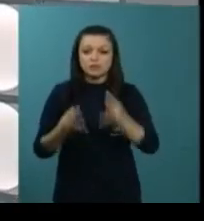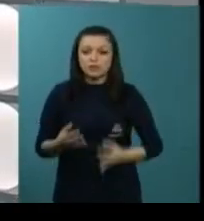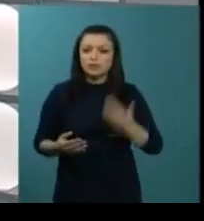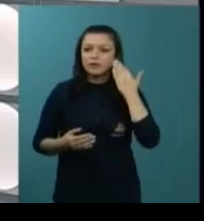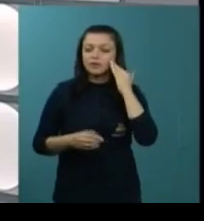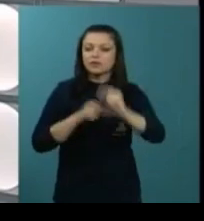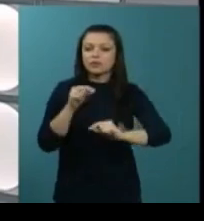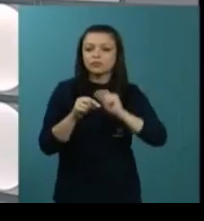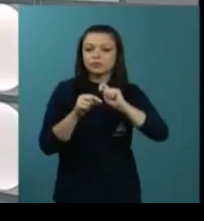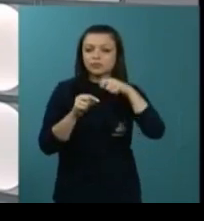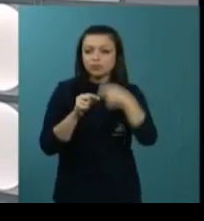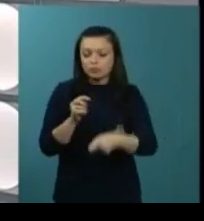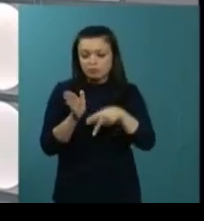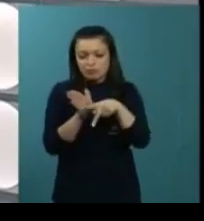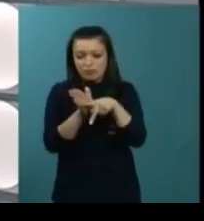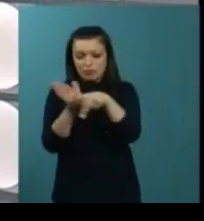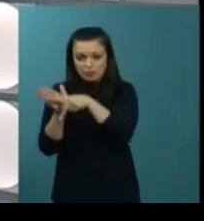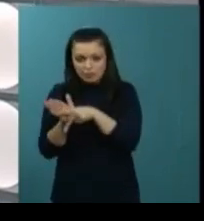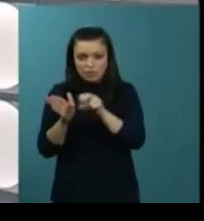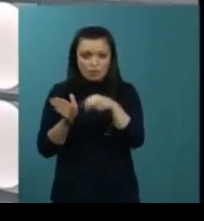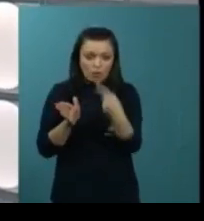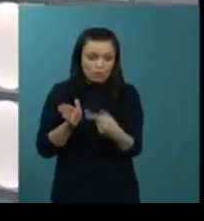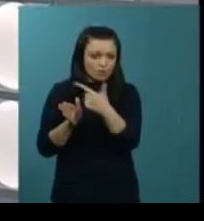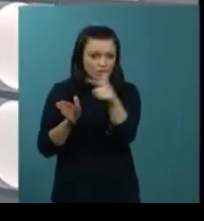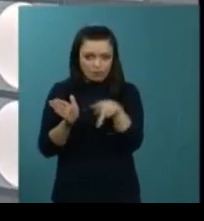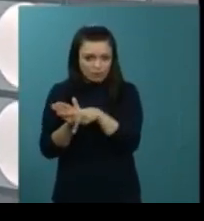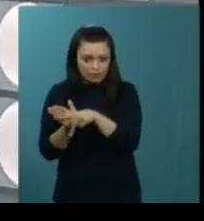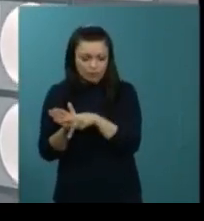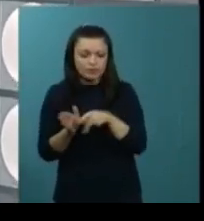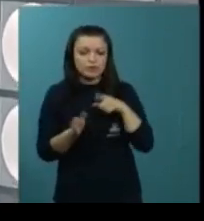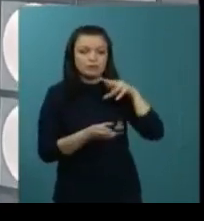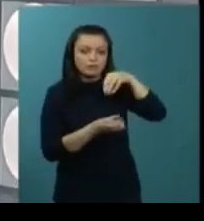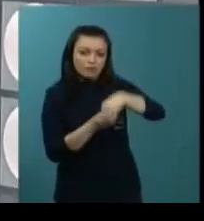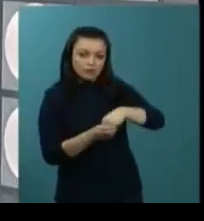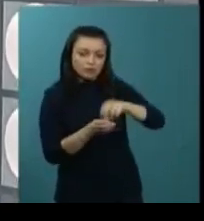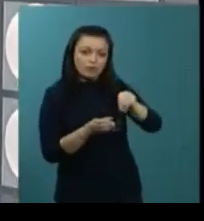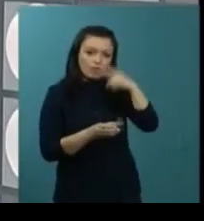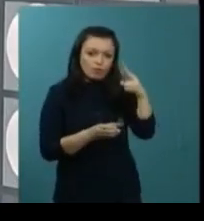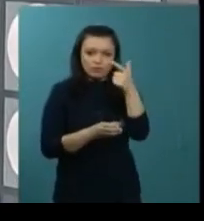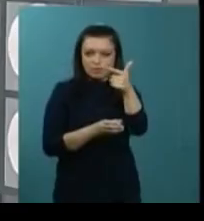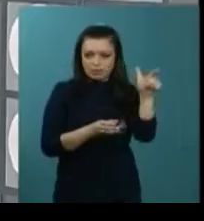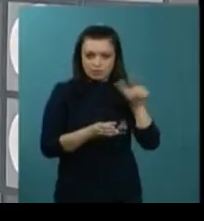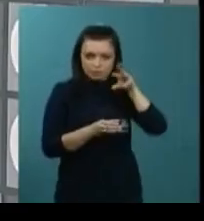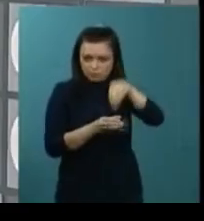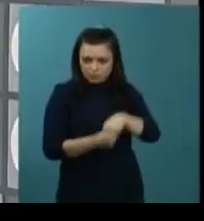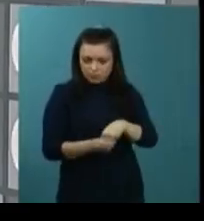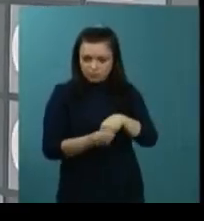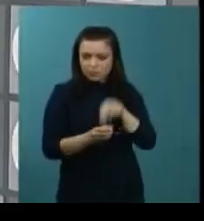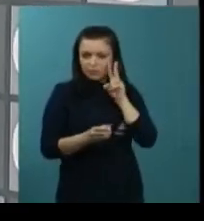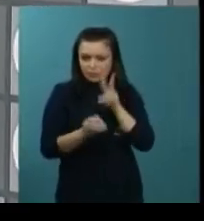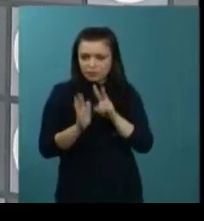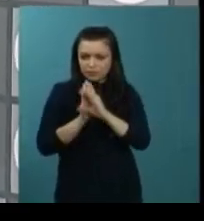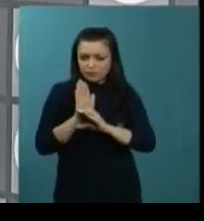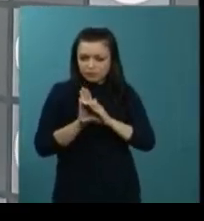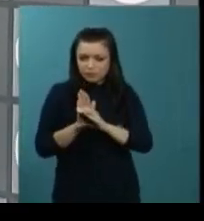entendemos o que é pertinência, pertence ou não pertence, inclusão, está contido ou não está